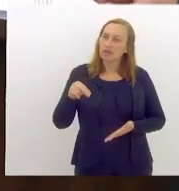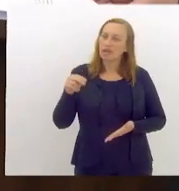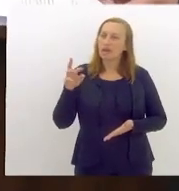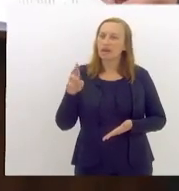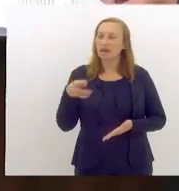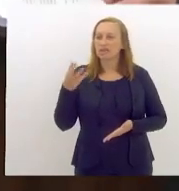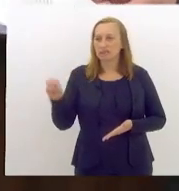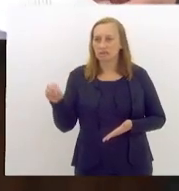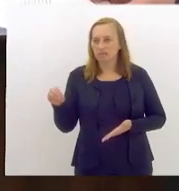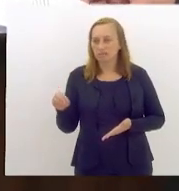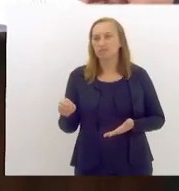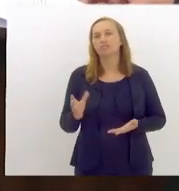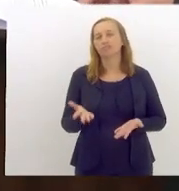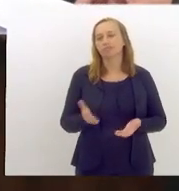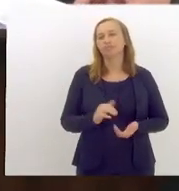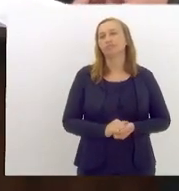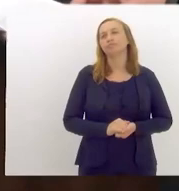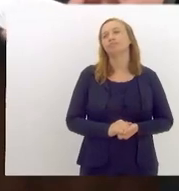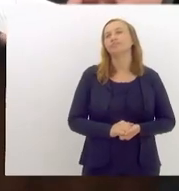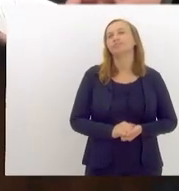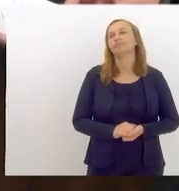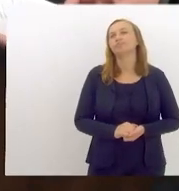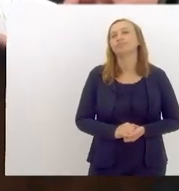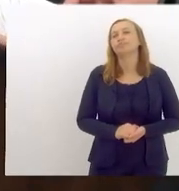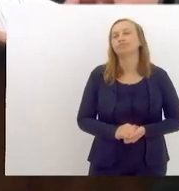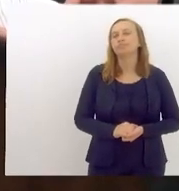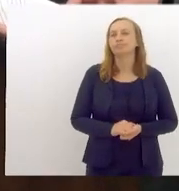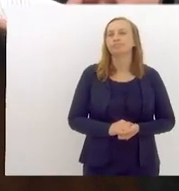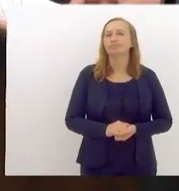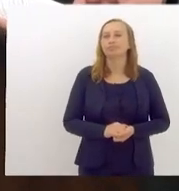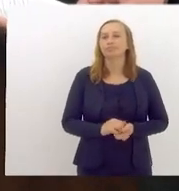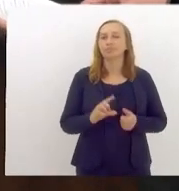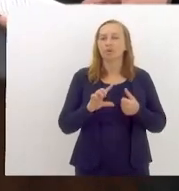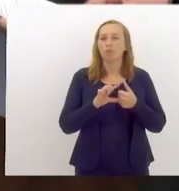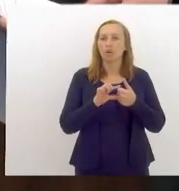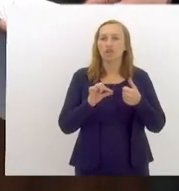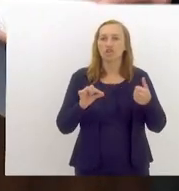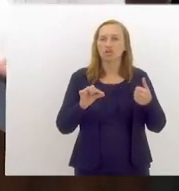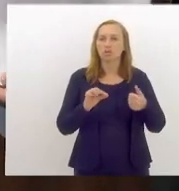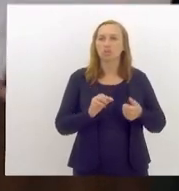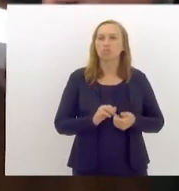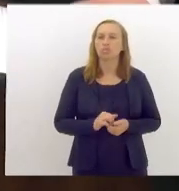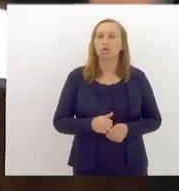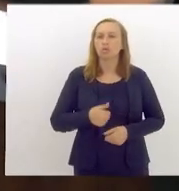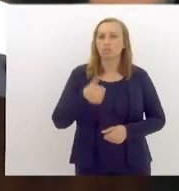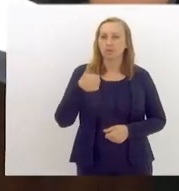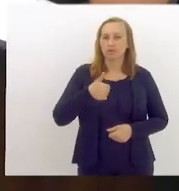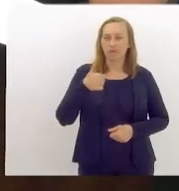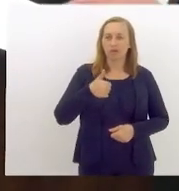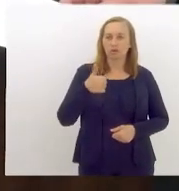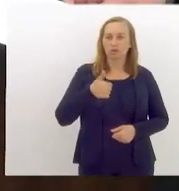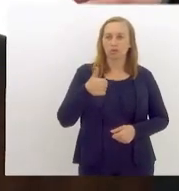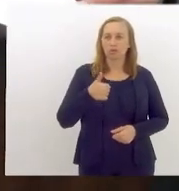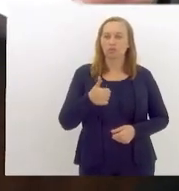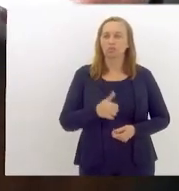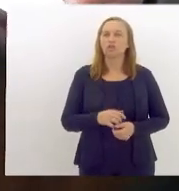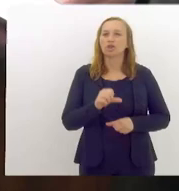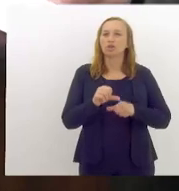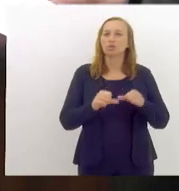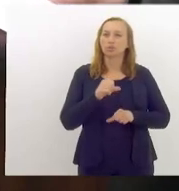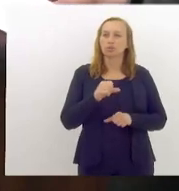que estava escrito vencimentos na emenda e no artigo primeiro ele